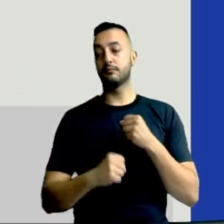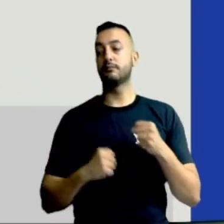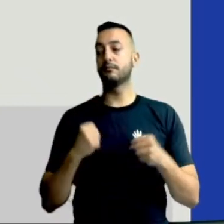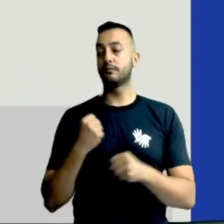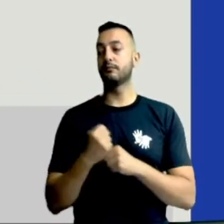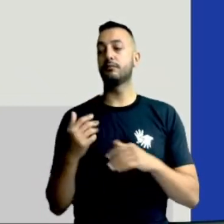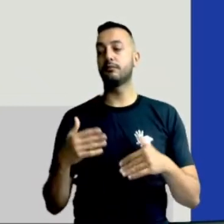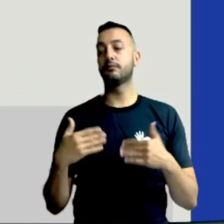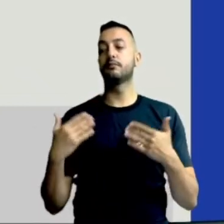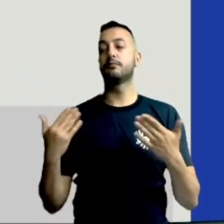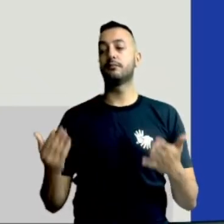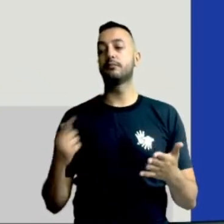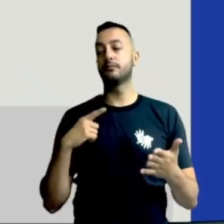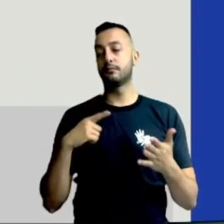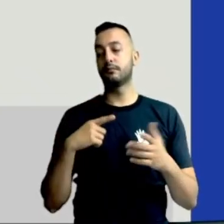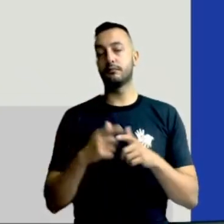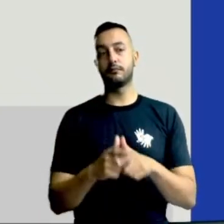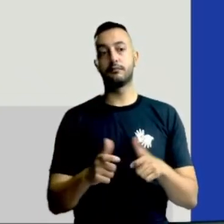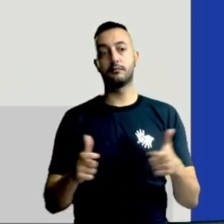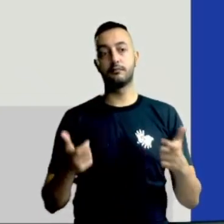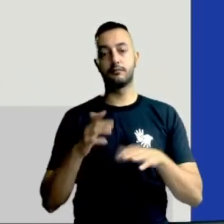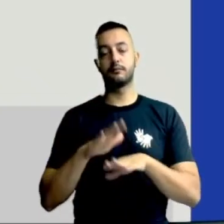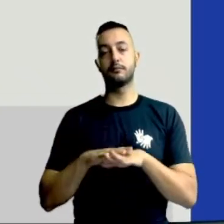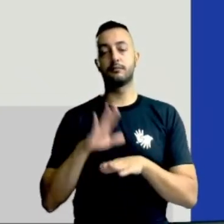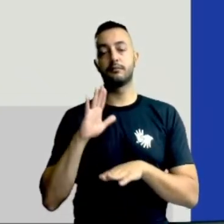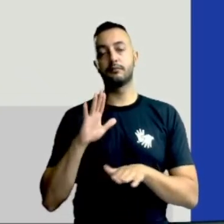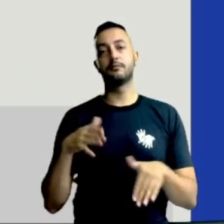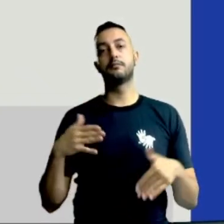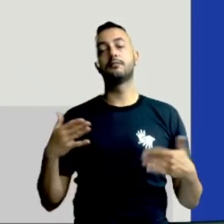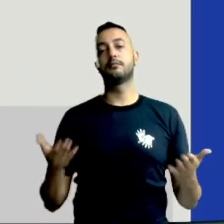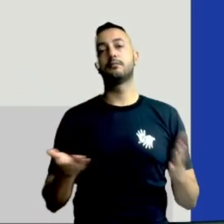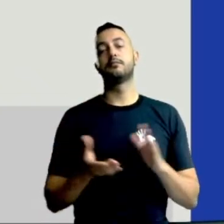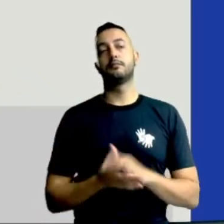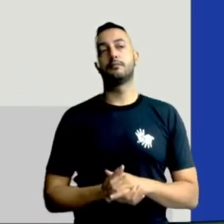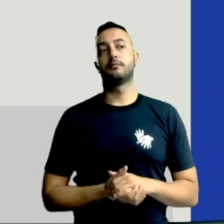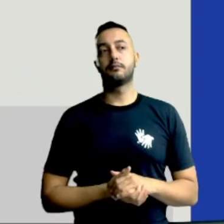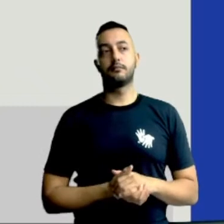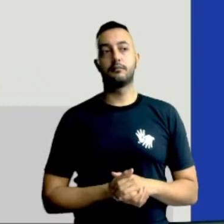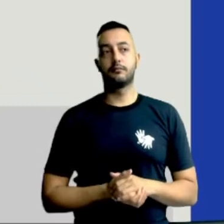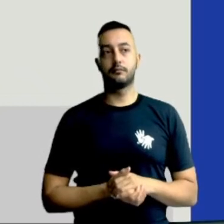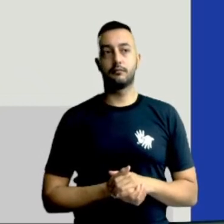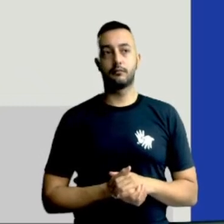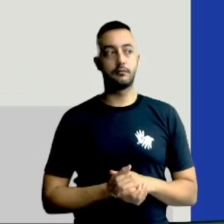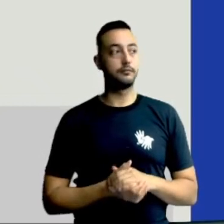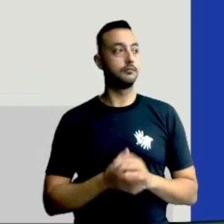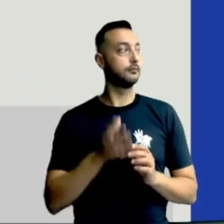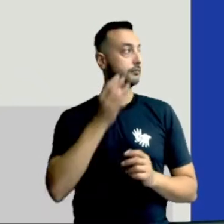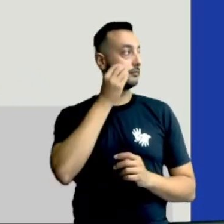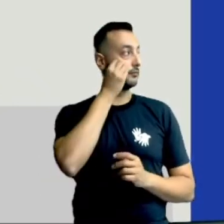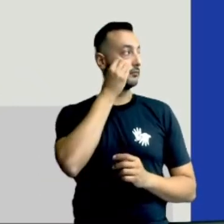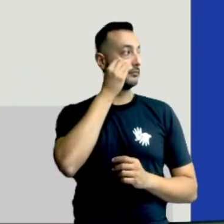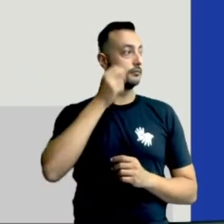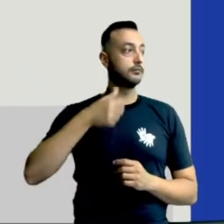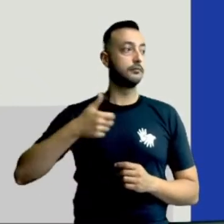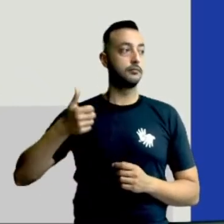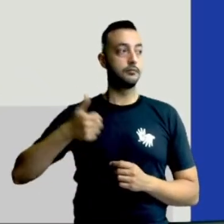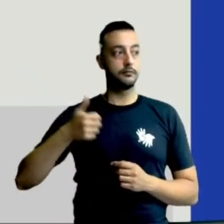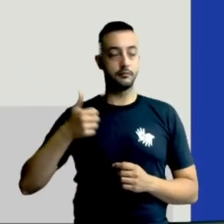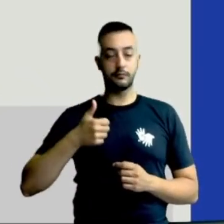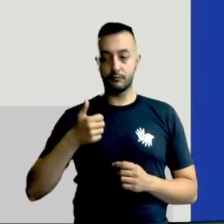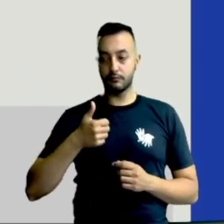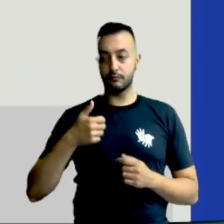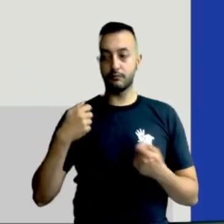um maior crescimento na cidade de Vitória de Santo Antão? Então, vamos lá. A primeira coisa que a gente